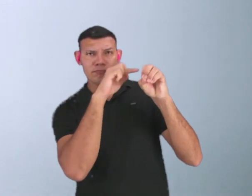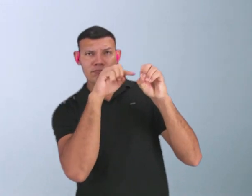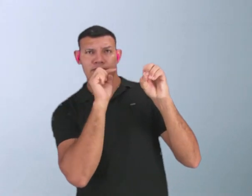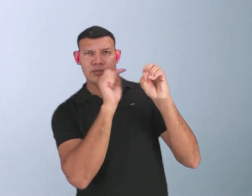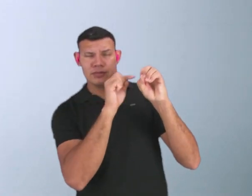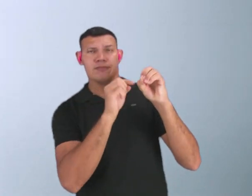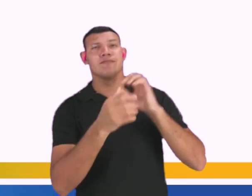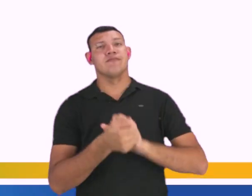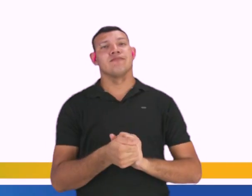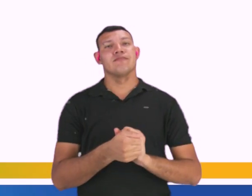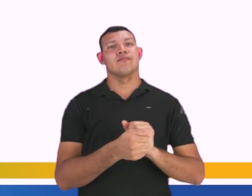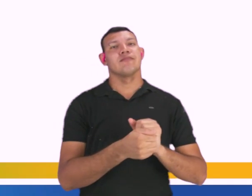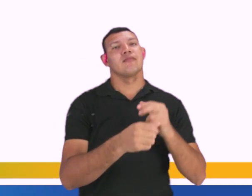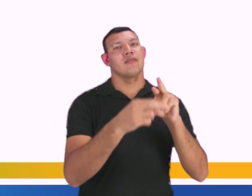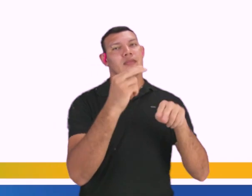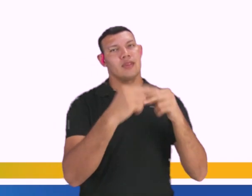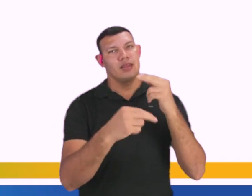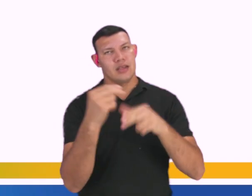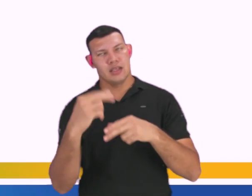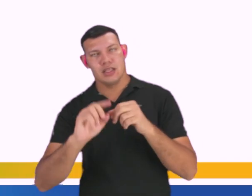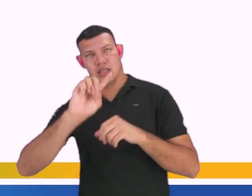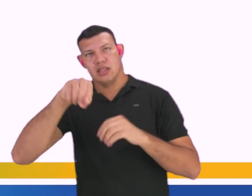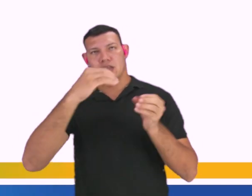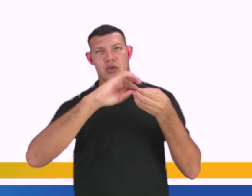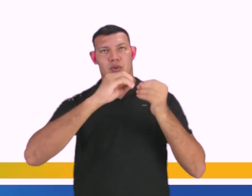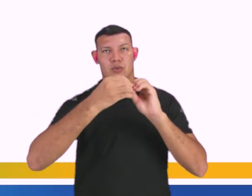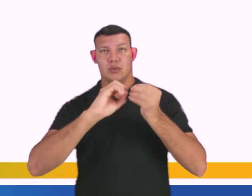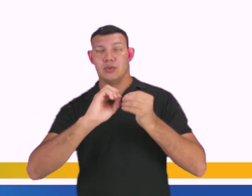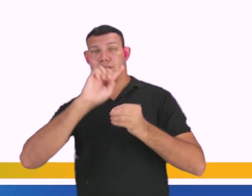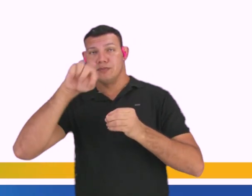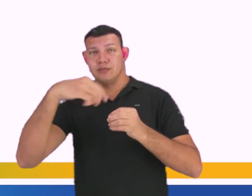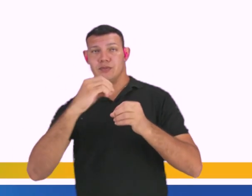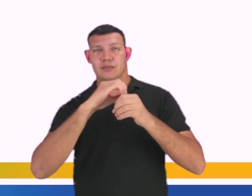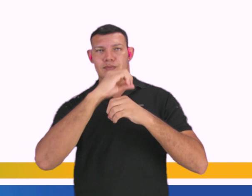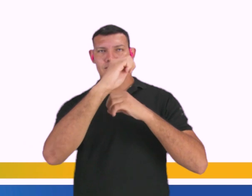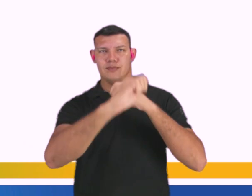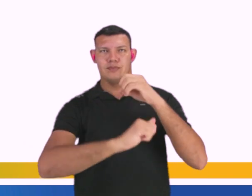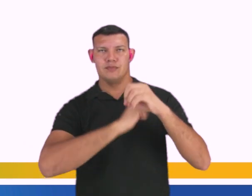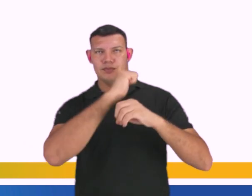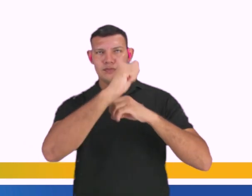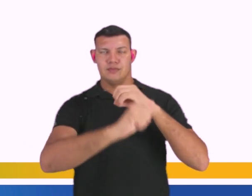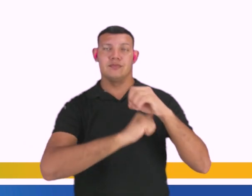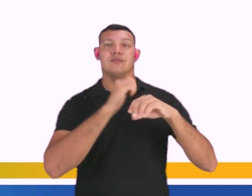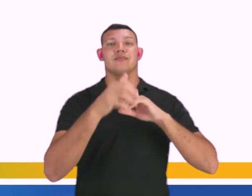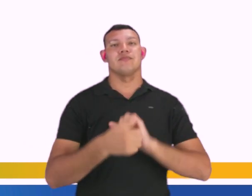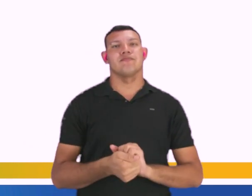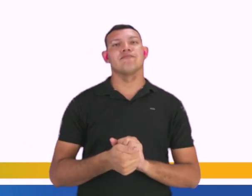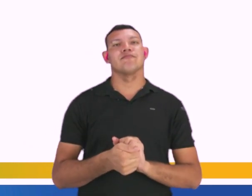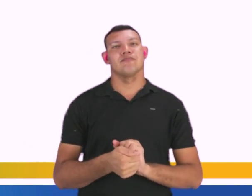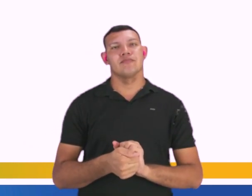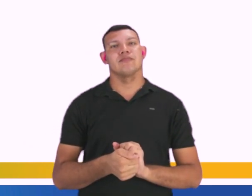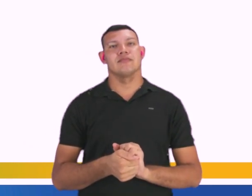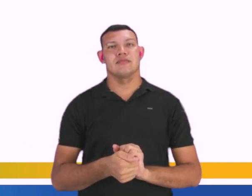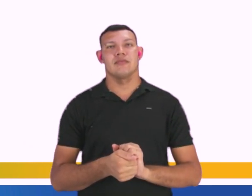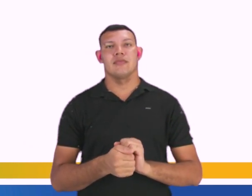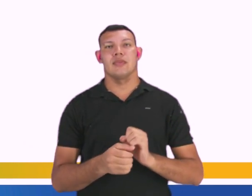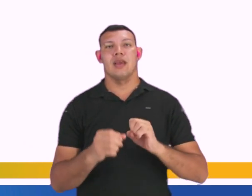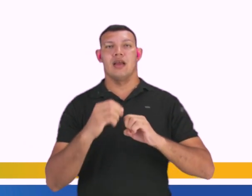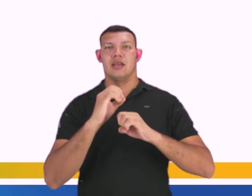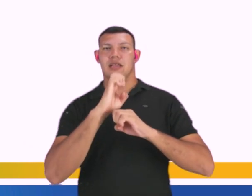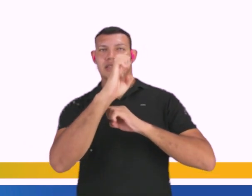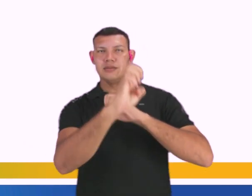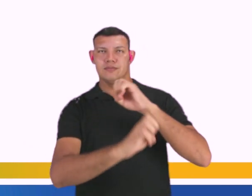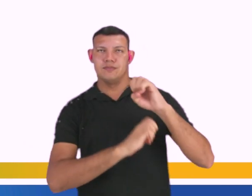representa a matéria, depois as moléculas e o átomo. Quando a gente fala de átomo, nós temos as partículas, que é o próton, o nêutron e o